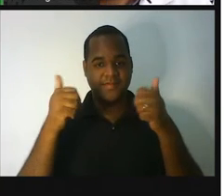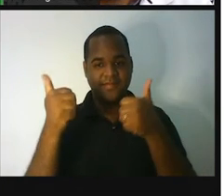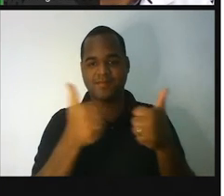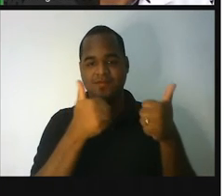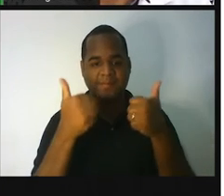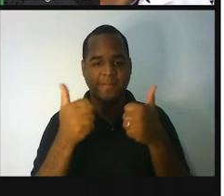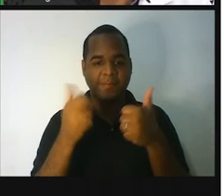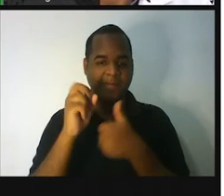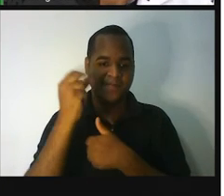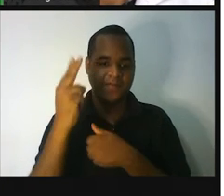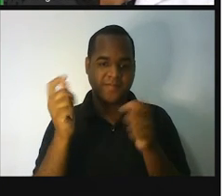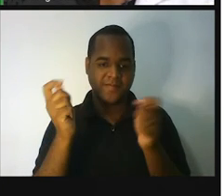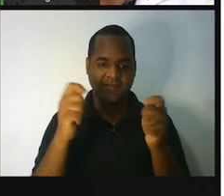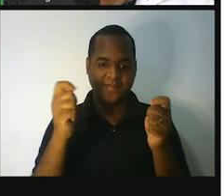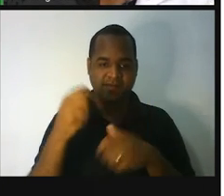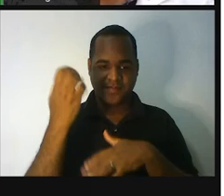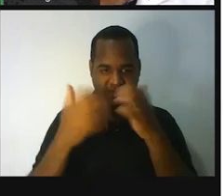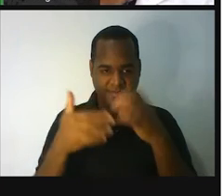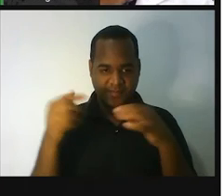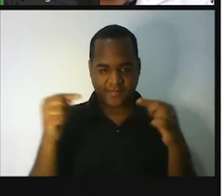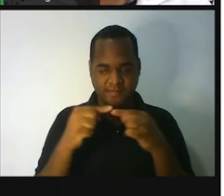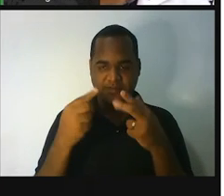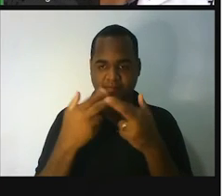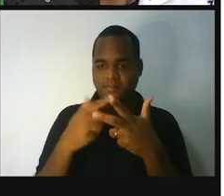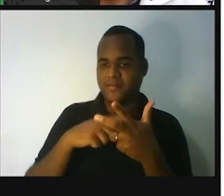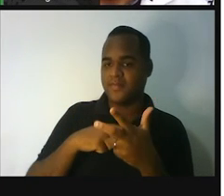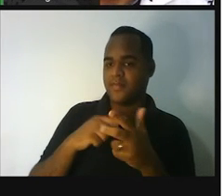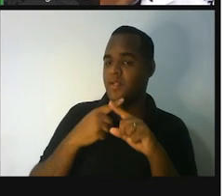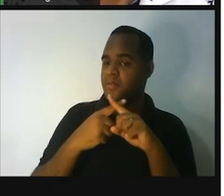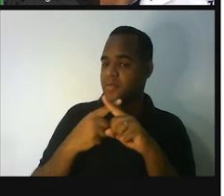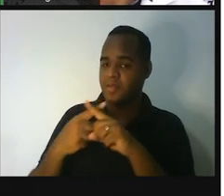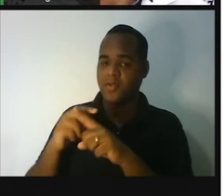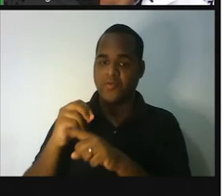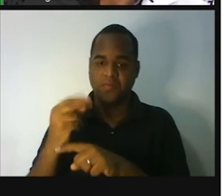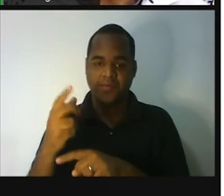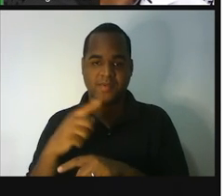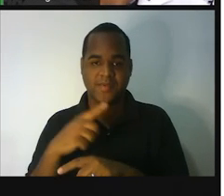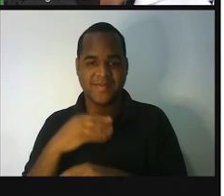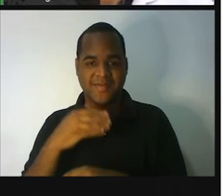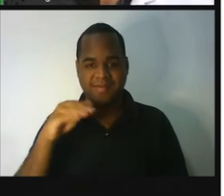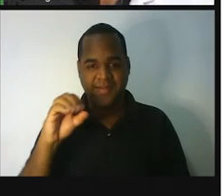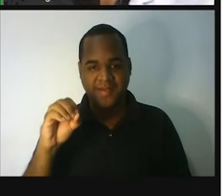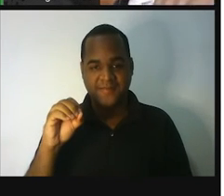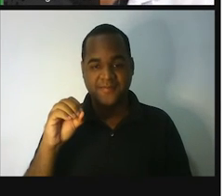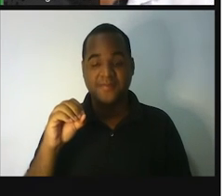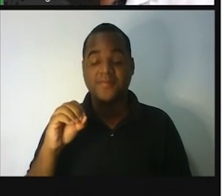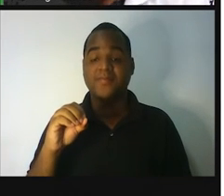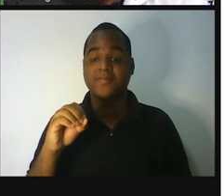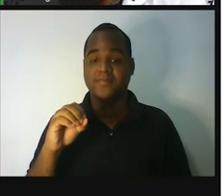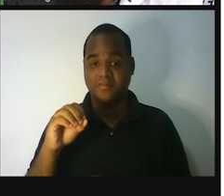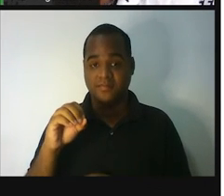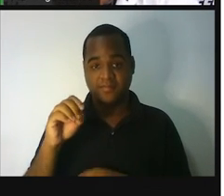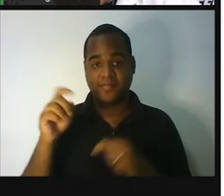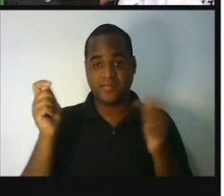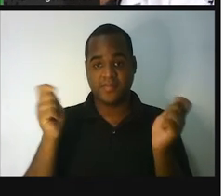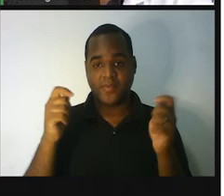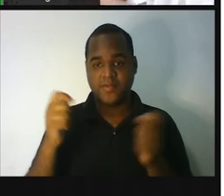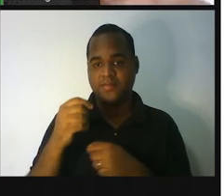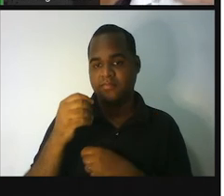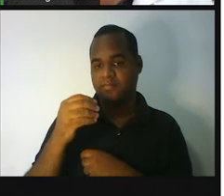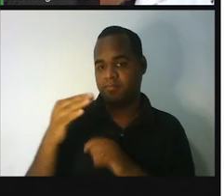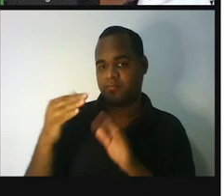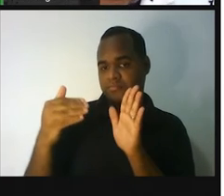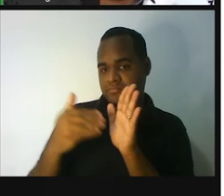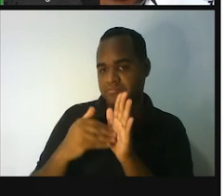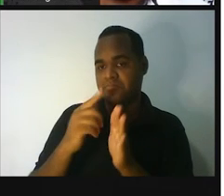ou aplicando uma vez por 10 / 10 achar